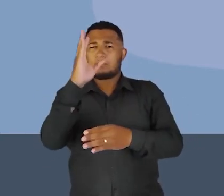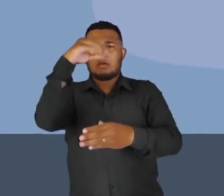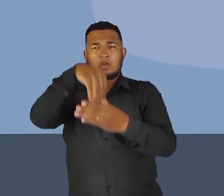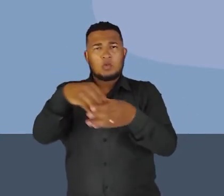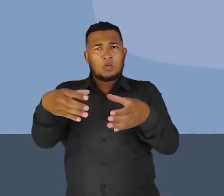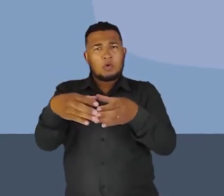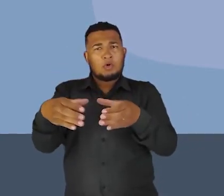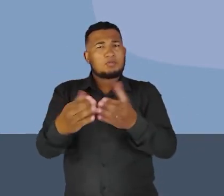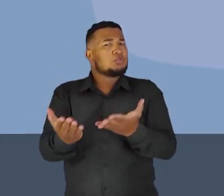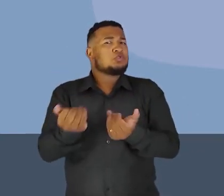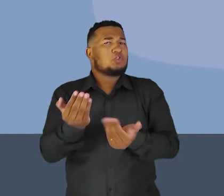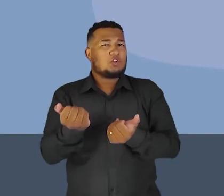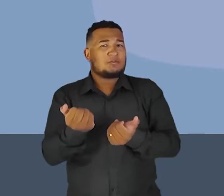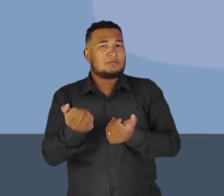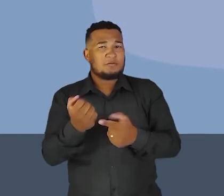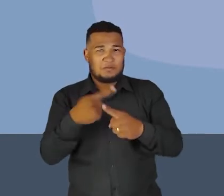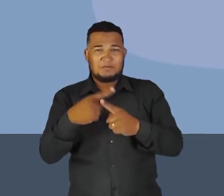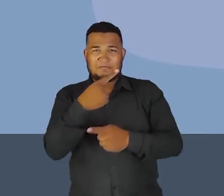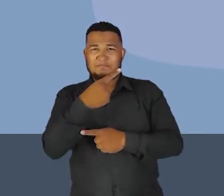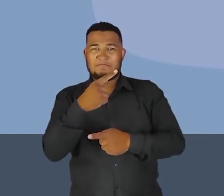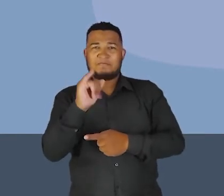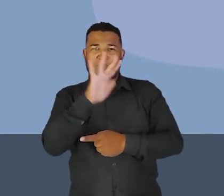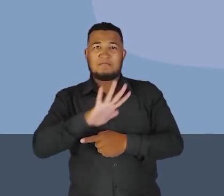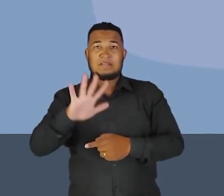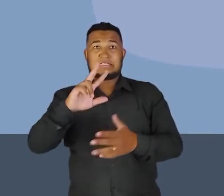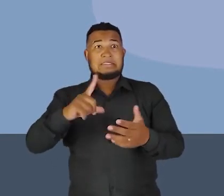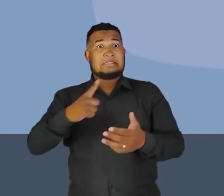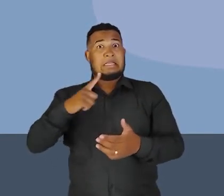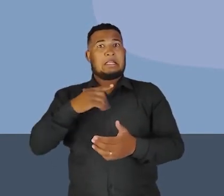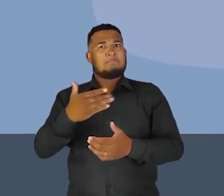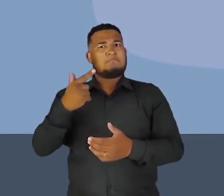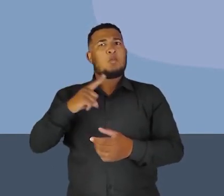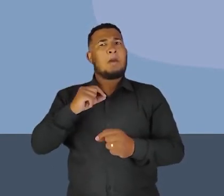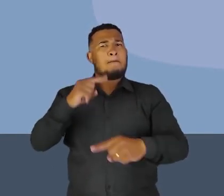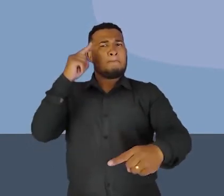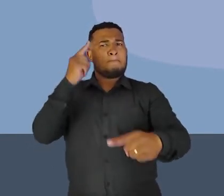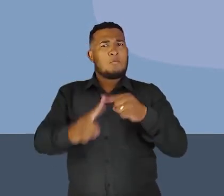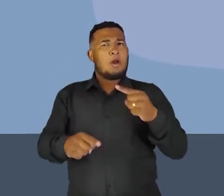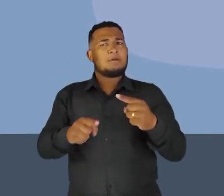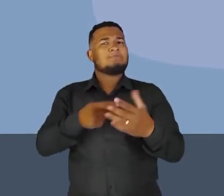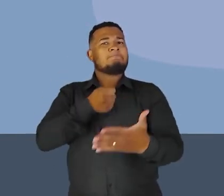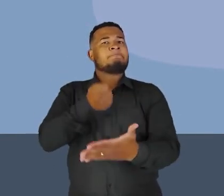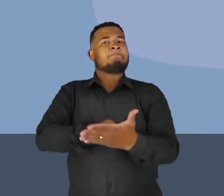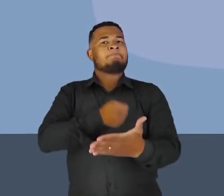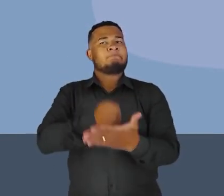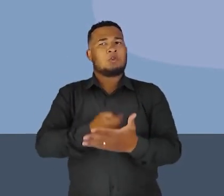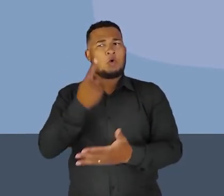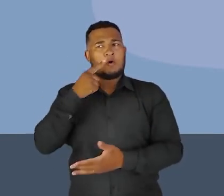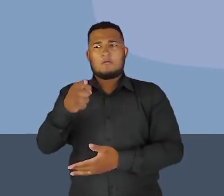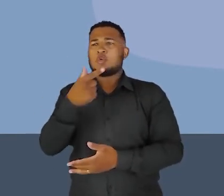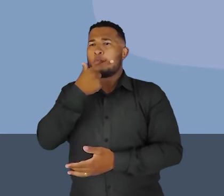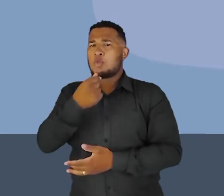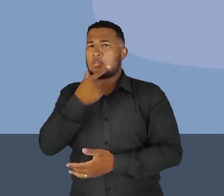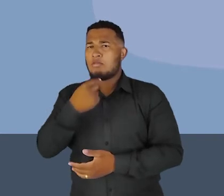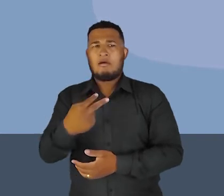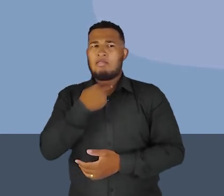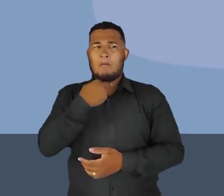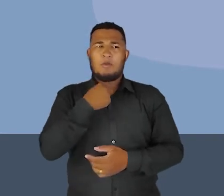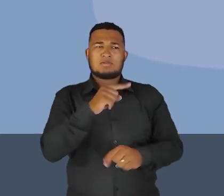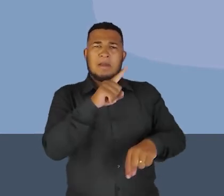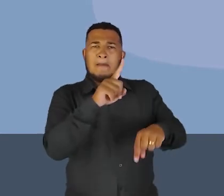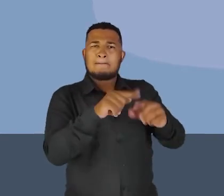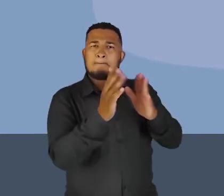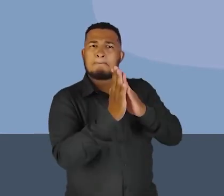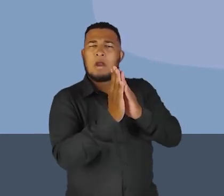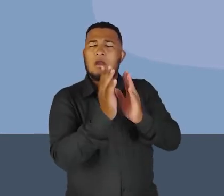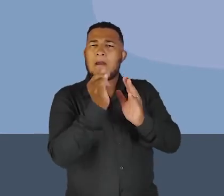Porque houve, né, de acordo com a imagem que vocês estão vendo bem, uma repressão muito grande da proibição, né? Olha, você é menino, você não pode brincar com coisas de